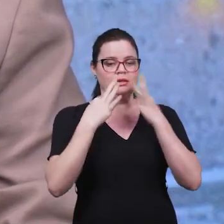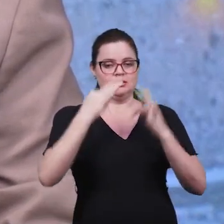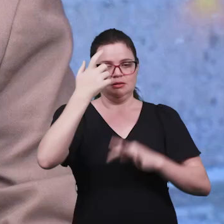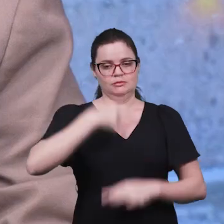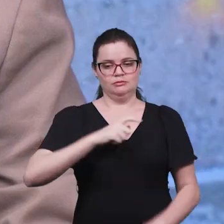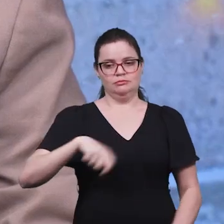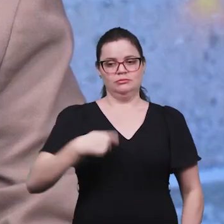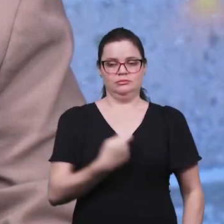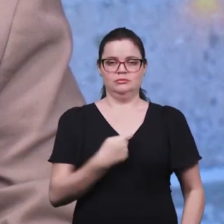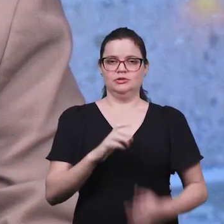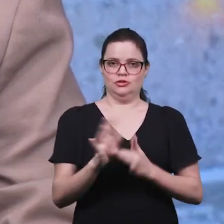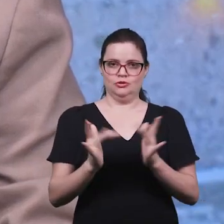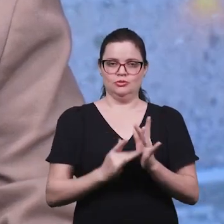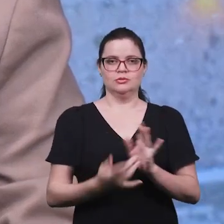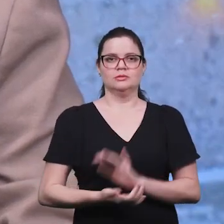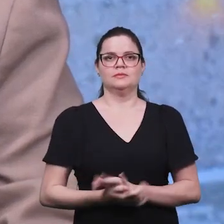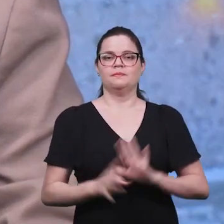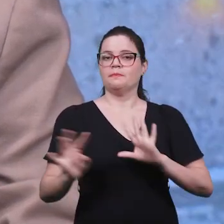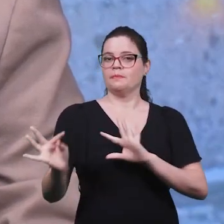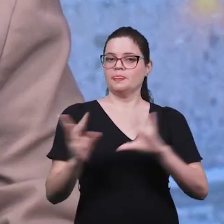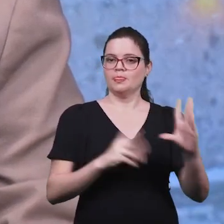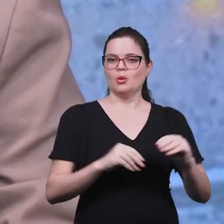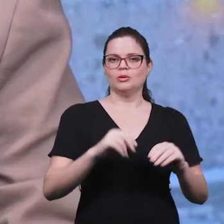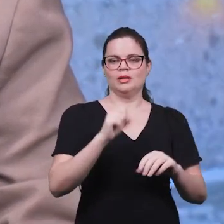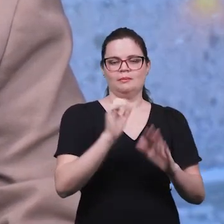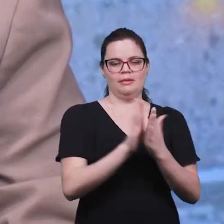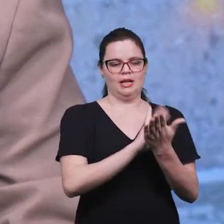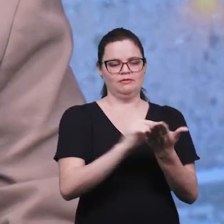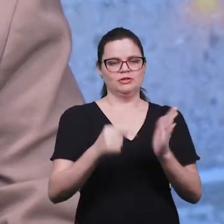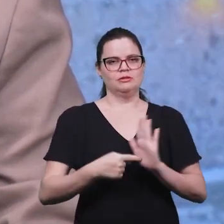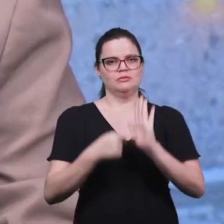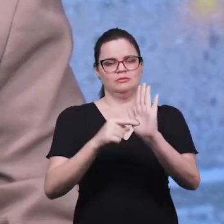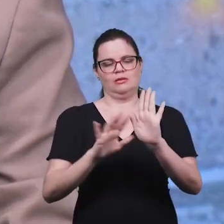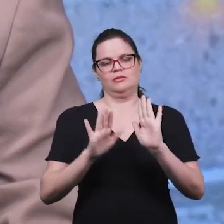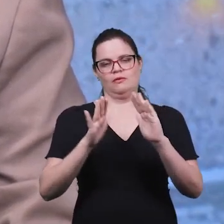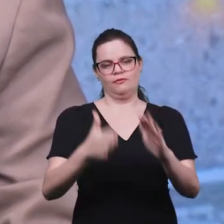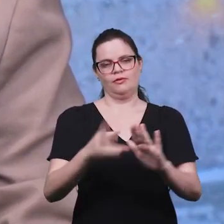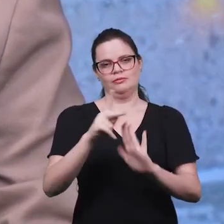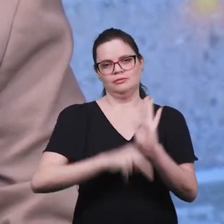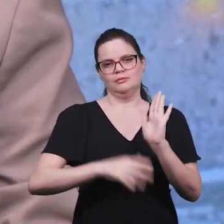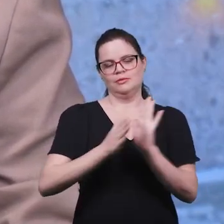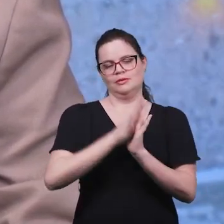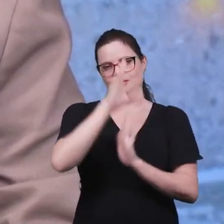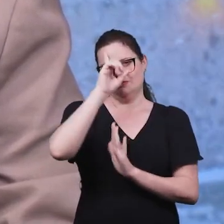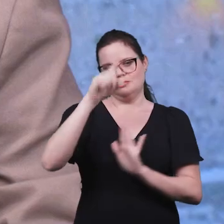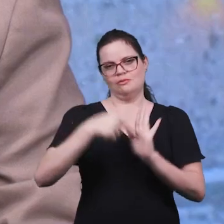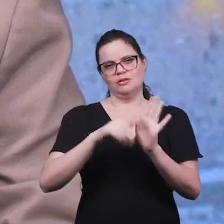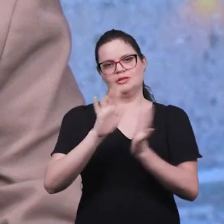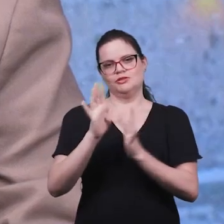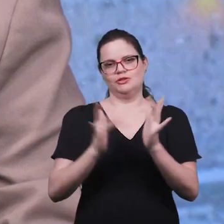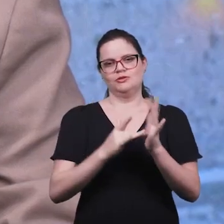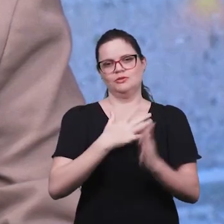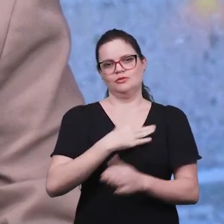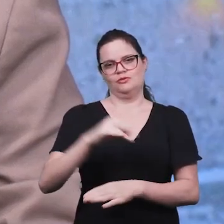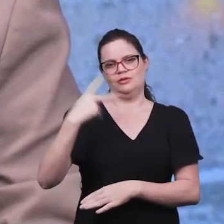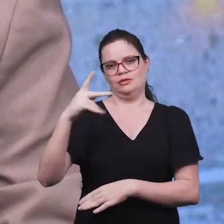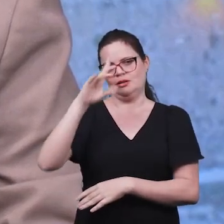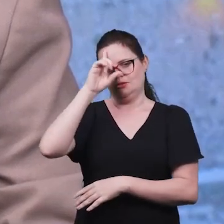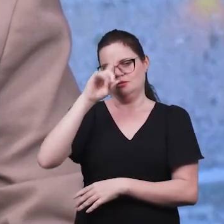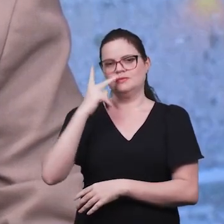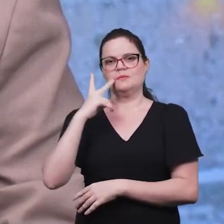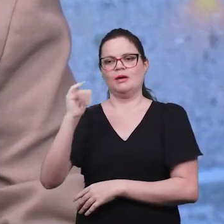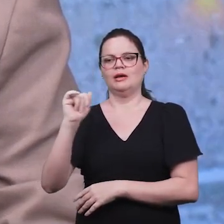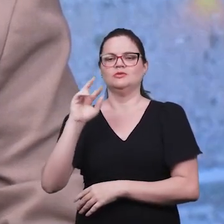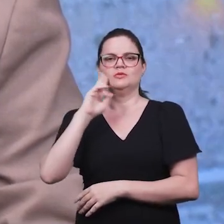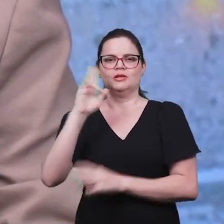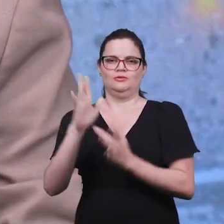elas que de mim testificam. Toda a Escritura, o centro, a essência do projeto de Deus, fala do Filho, fala do